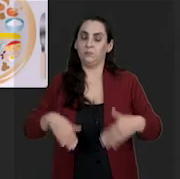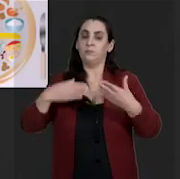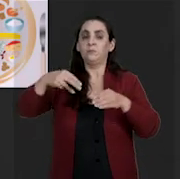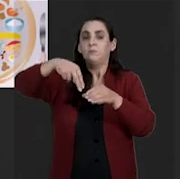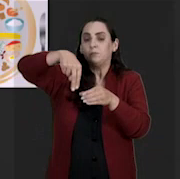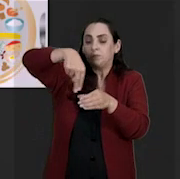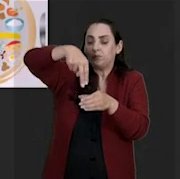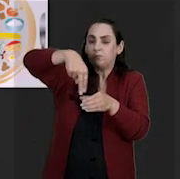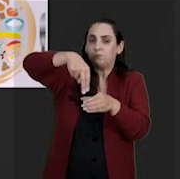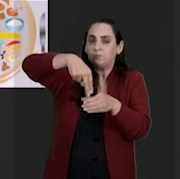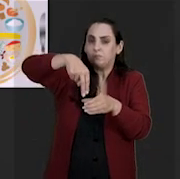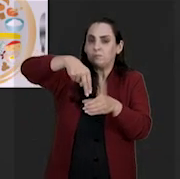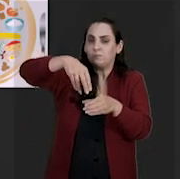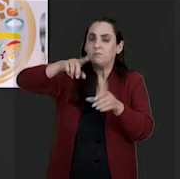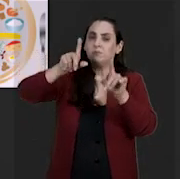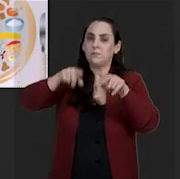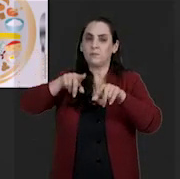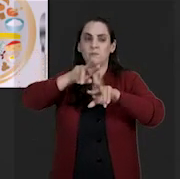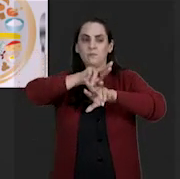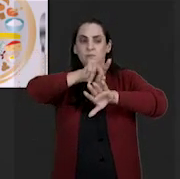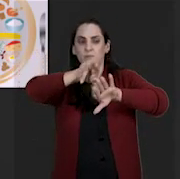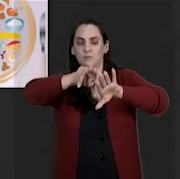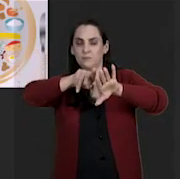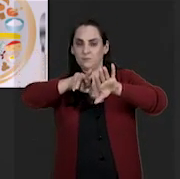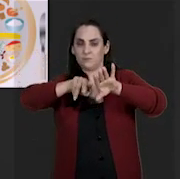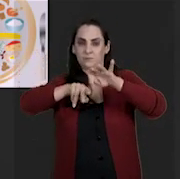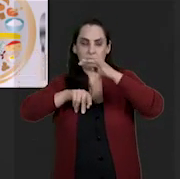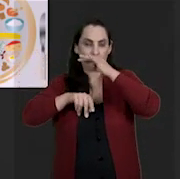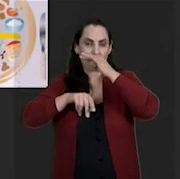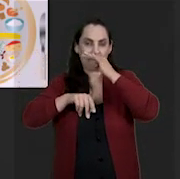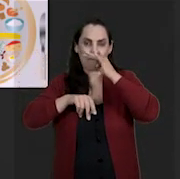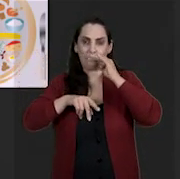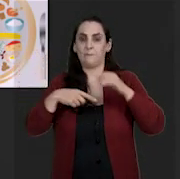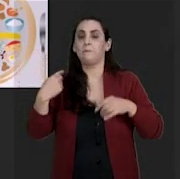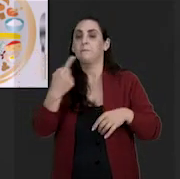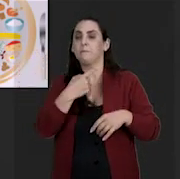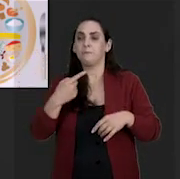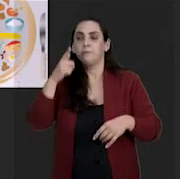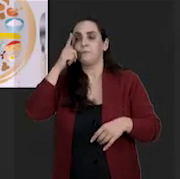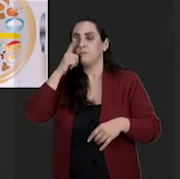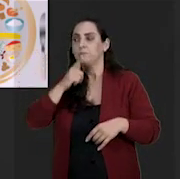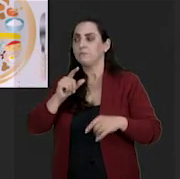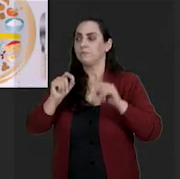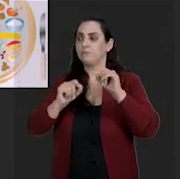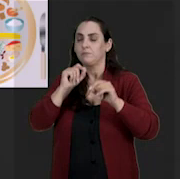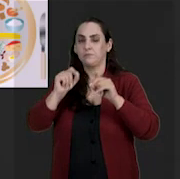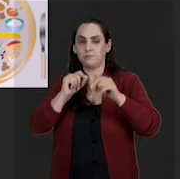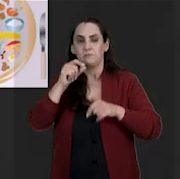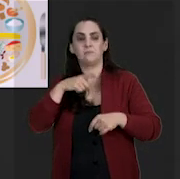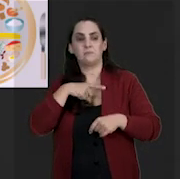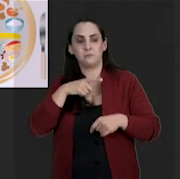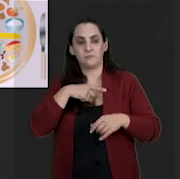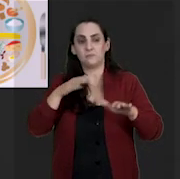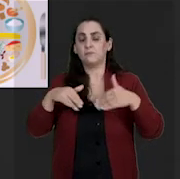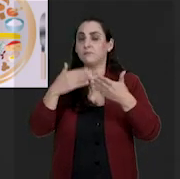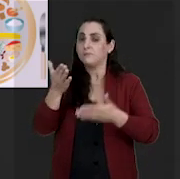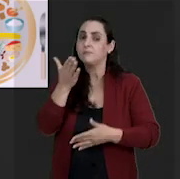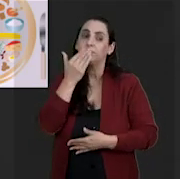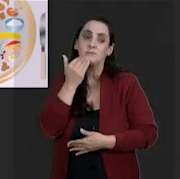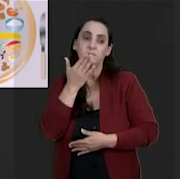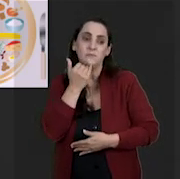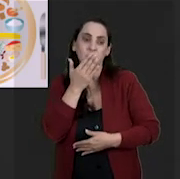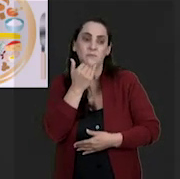pessoal, são vários compostos que nós conseguimos obter através da nossa